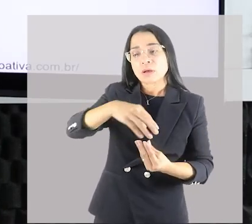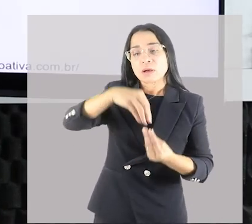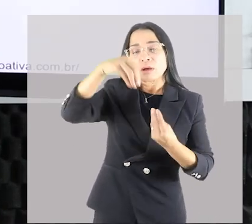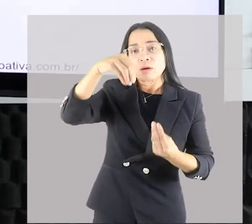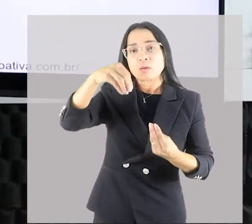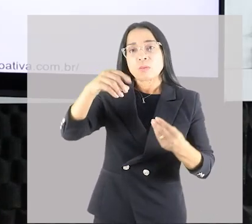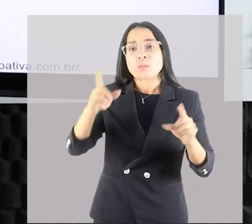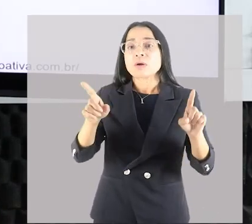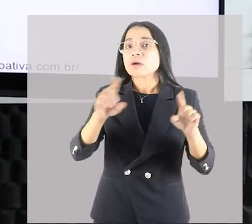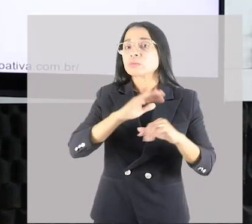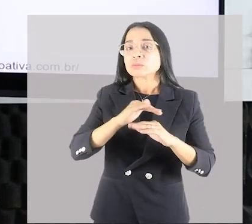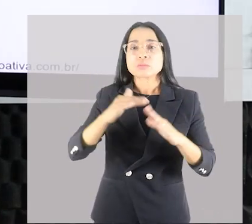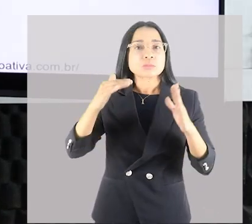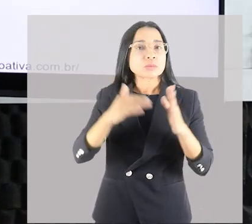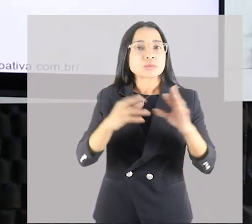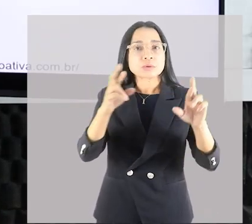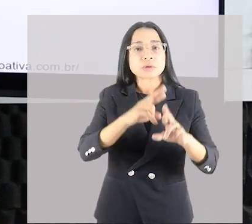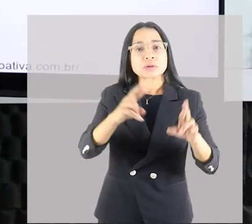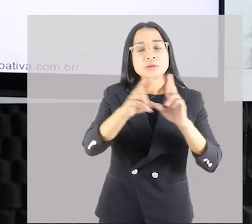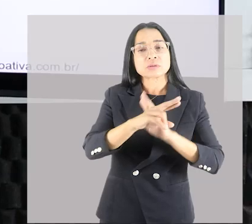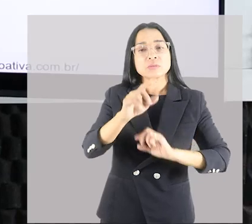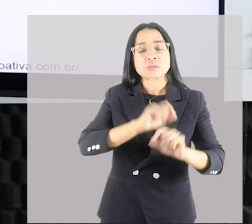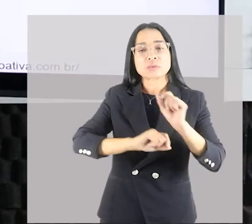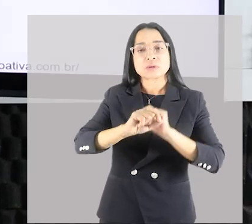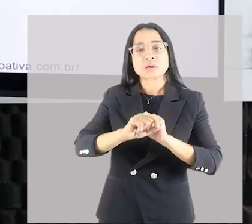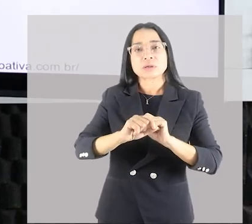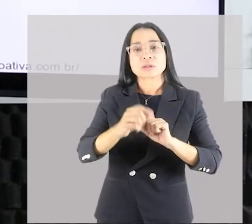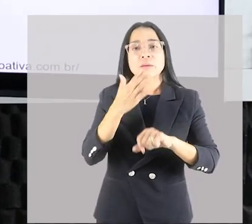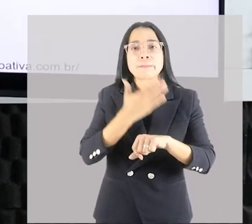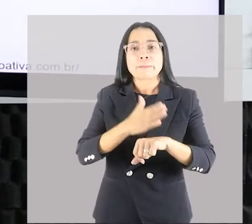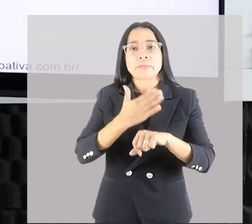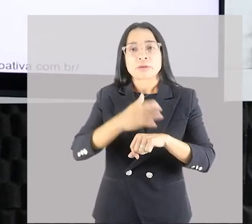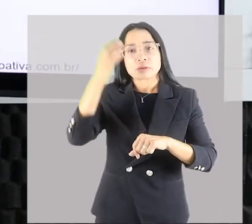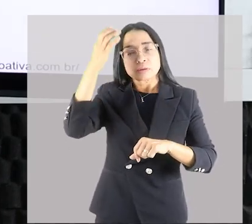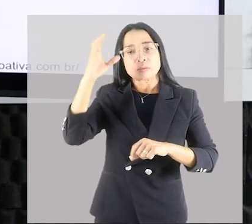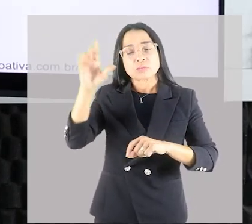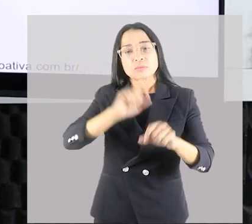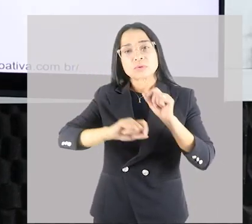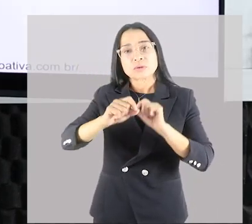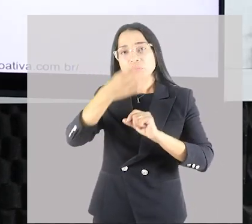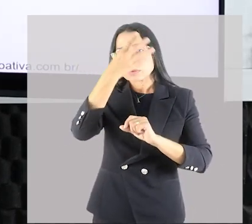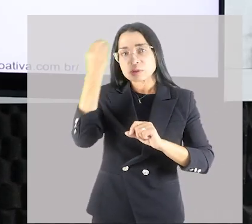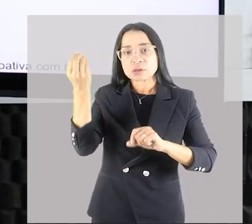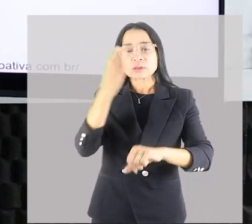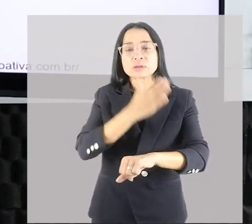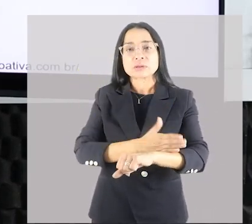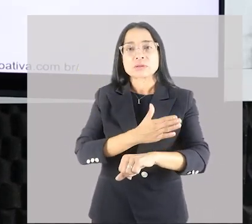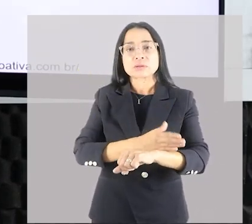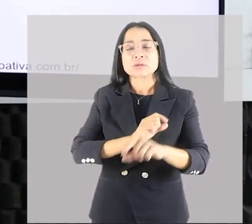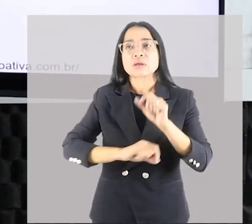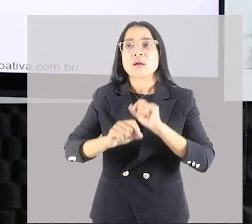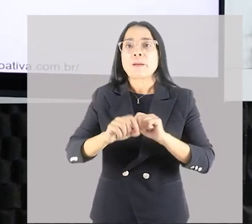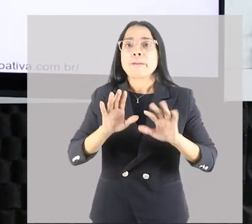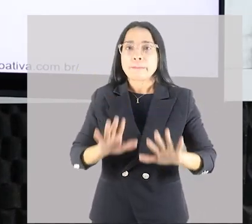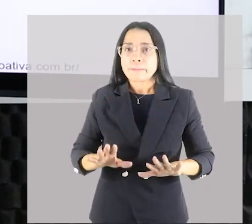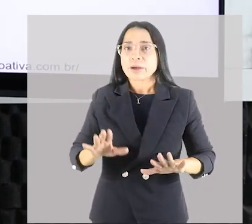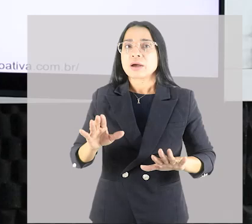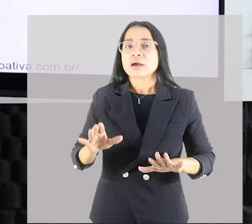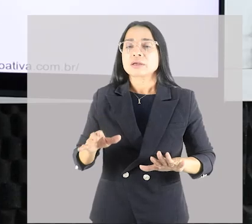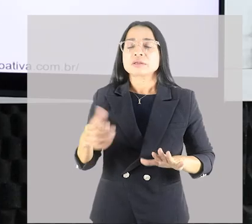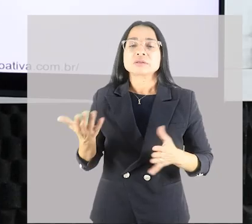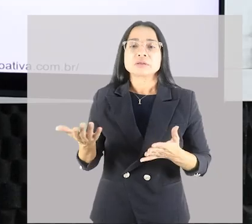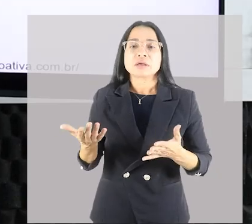foi esquecida no período da Idade Média, porém sobreviveu, como a ginástica sobreviveu, como a